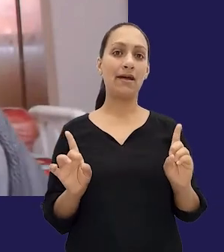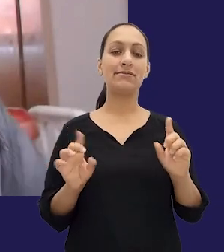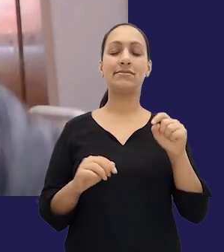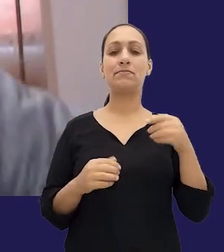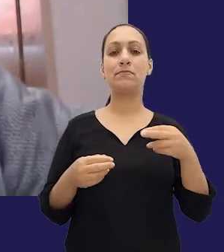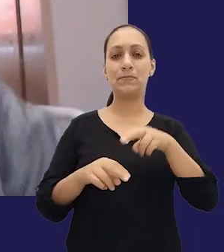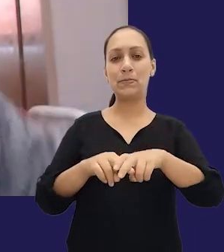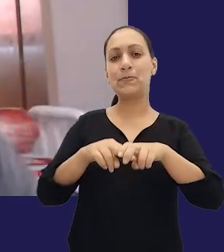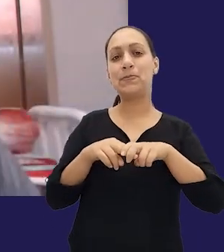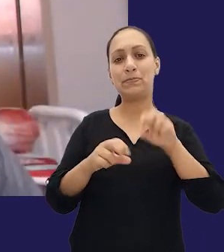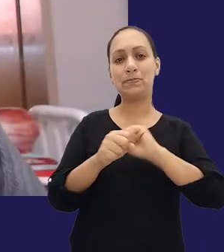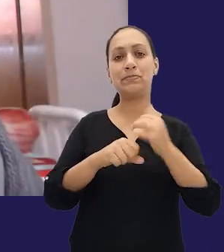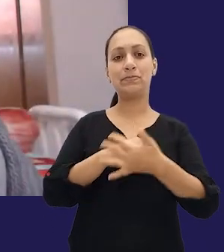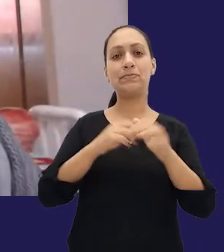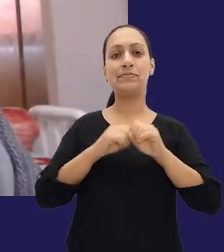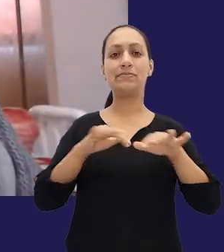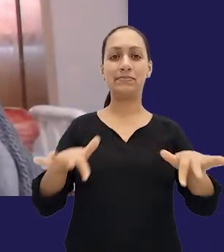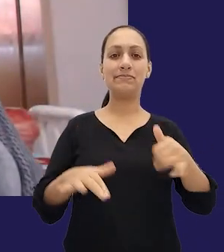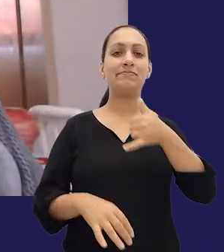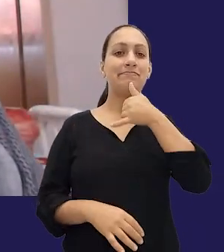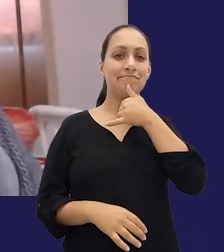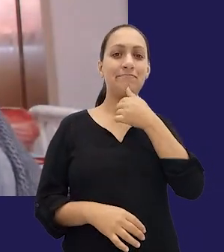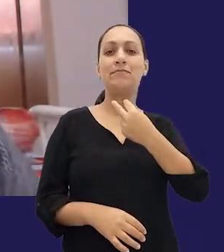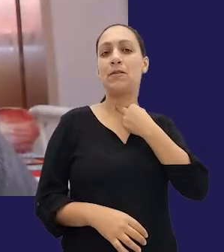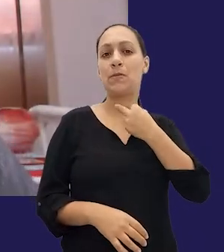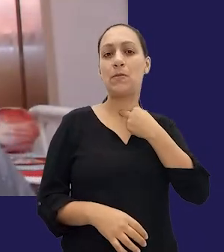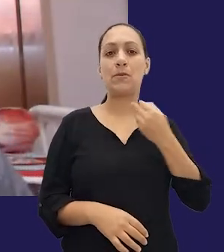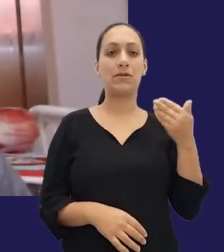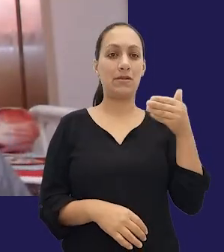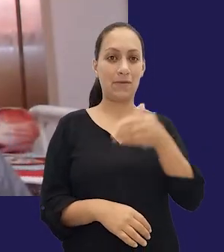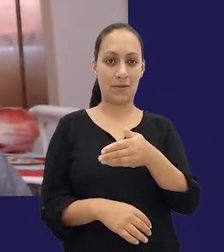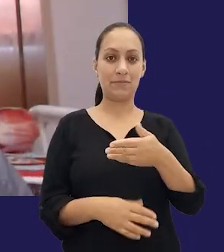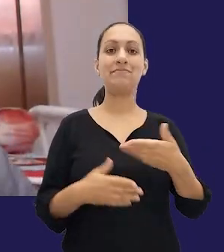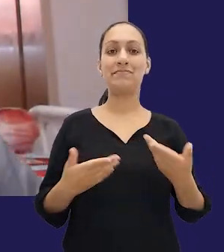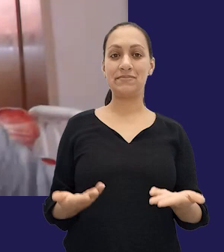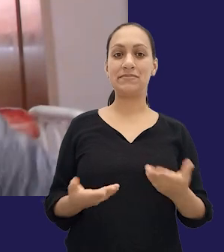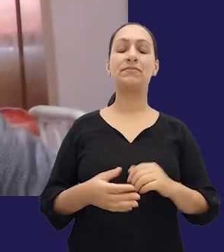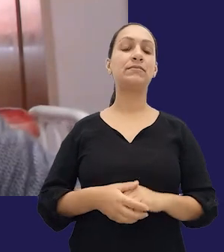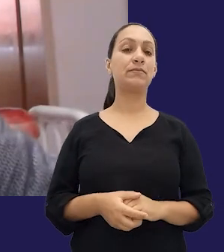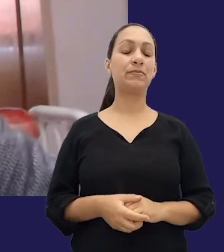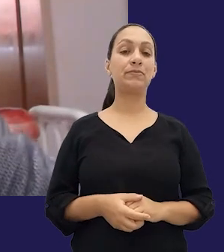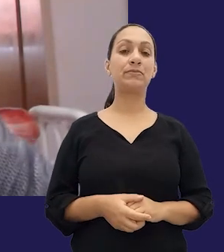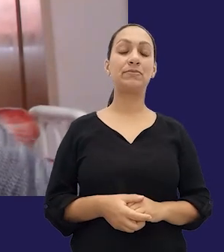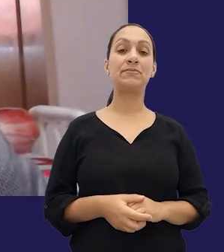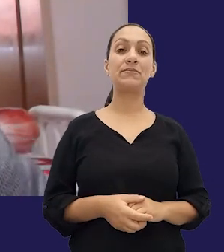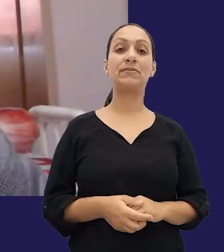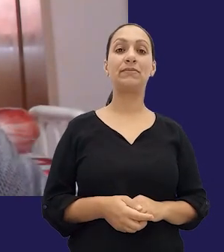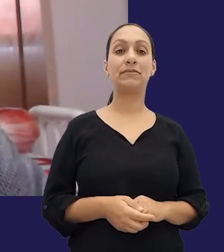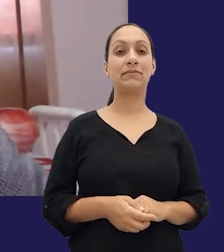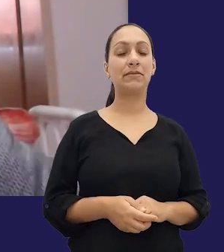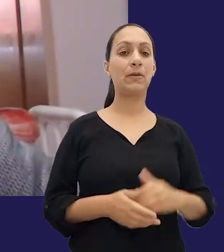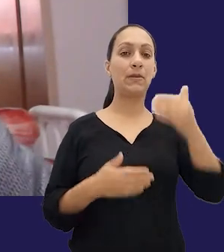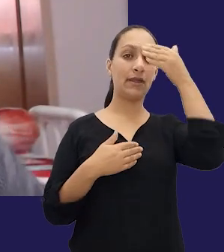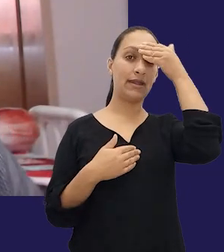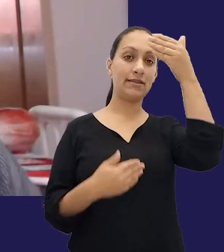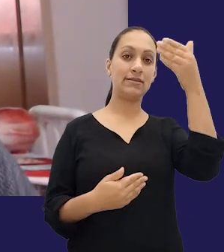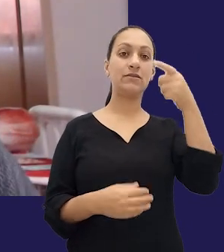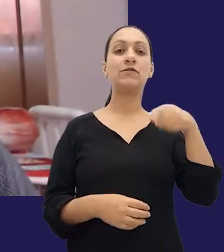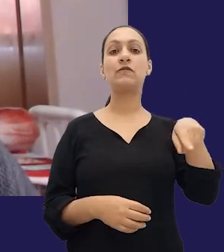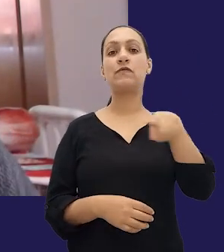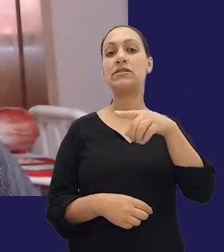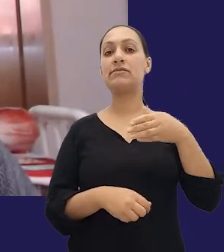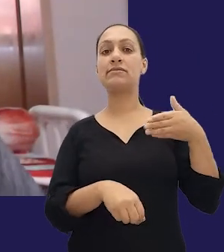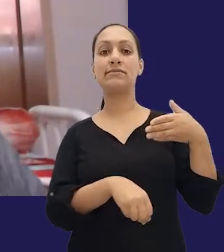cenário pandêmico, infelizmente, não nos permite tal fato, né? Então, pessoal, agradeço vocês que